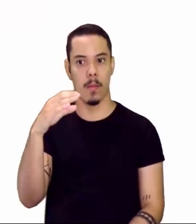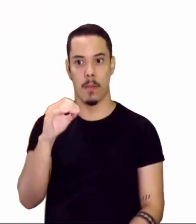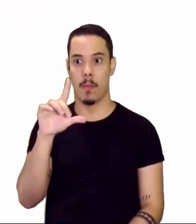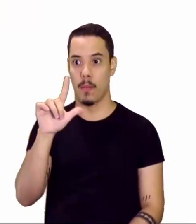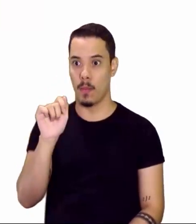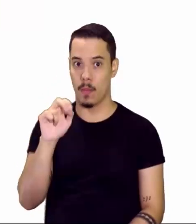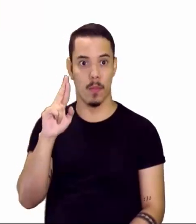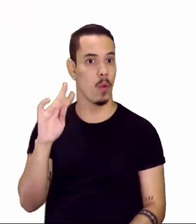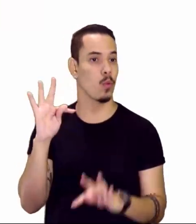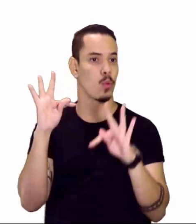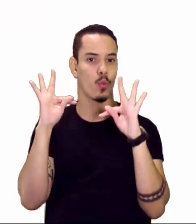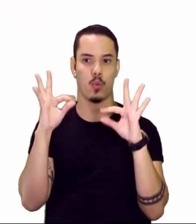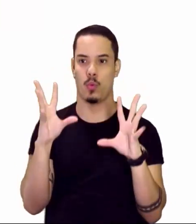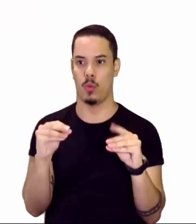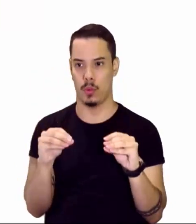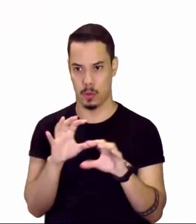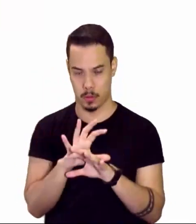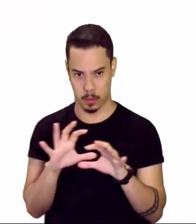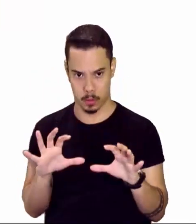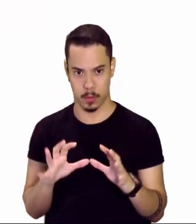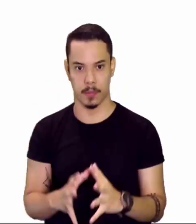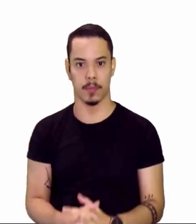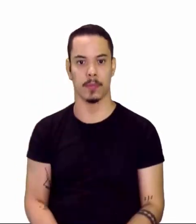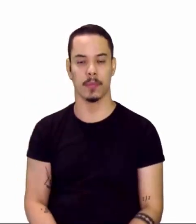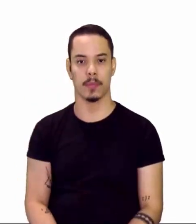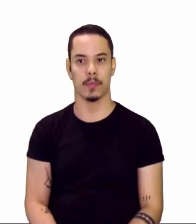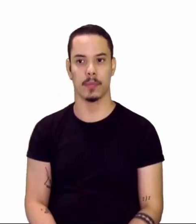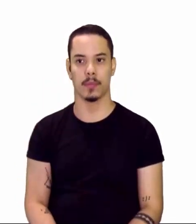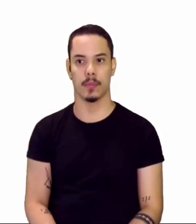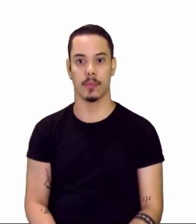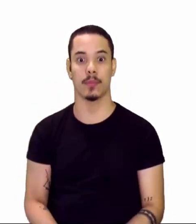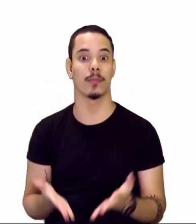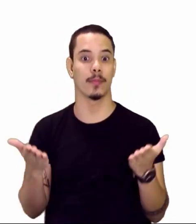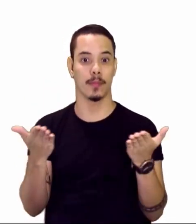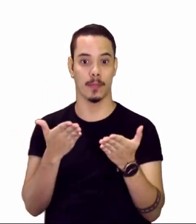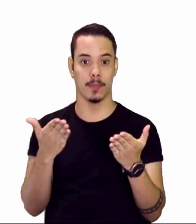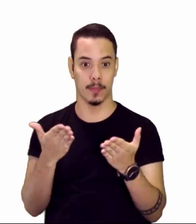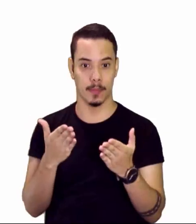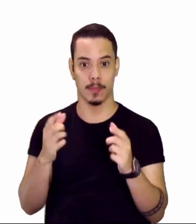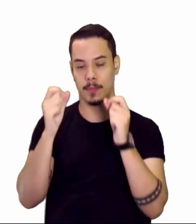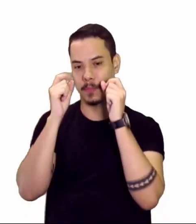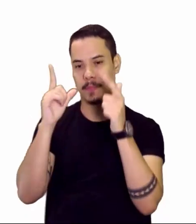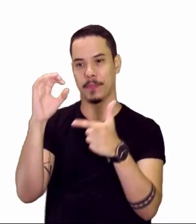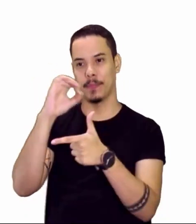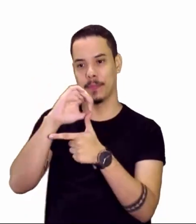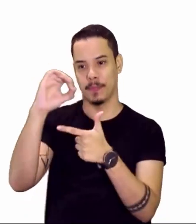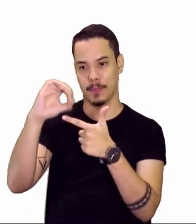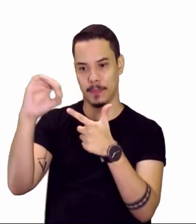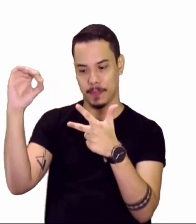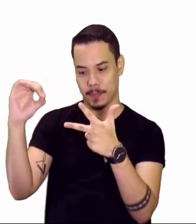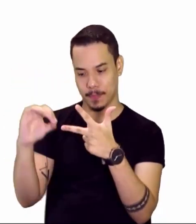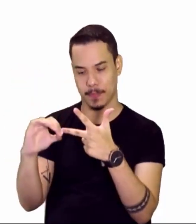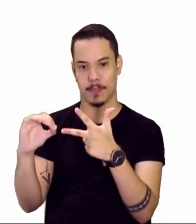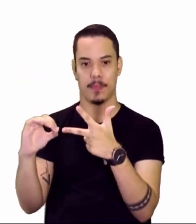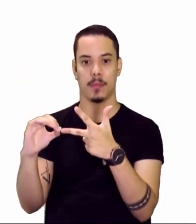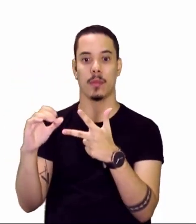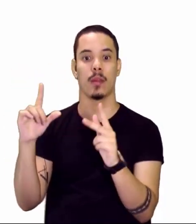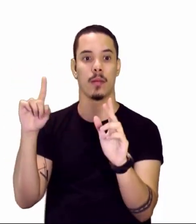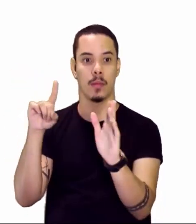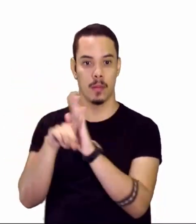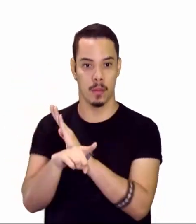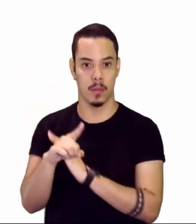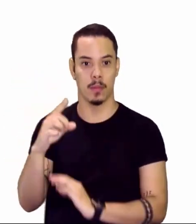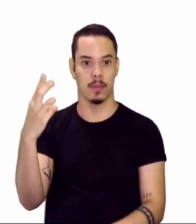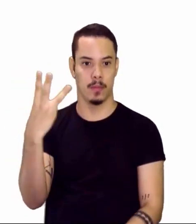Toda ligação iônica é polar, tá, galerinha? E tchan, tchan, tchan, tchan, se liga no Enem. Nossa questão